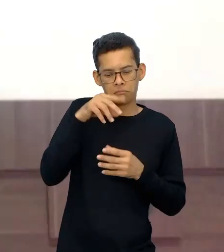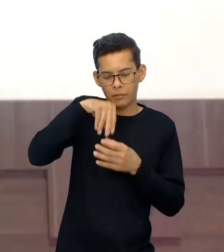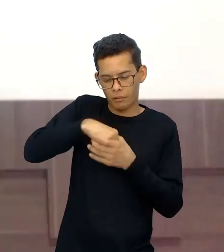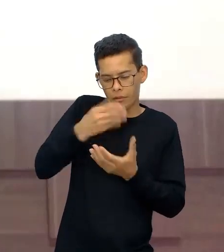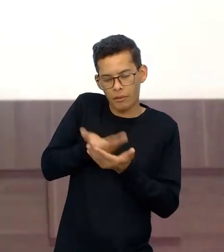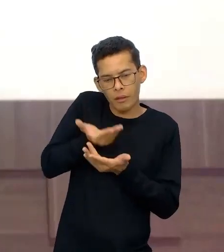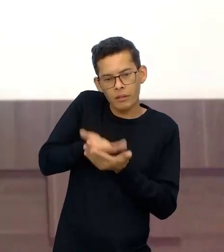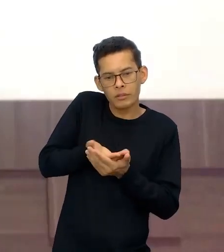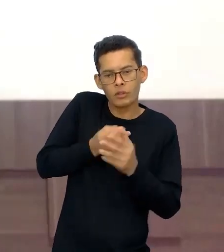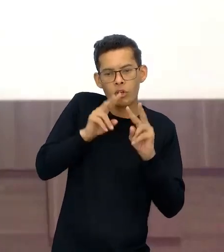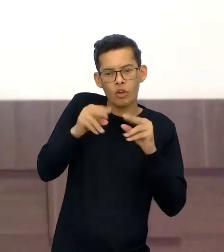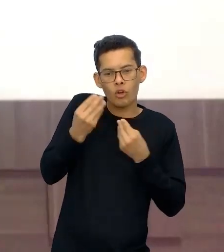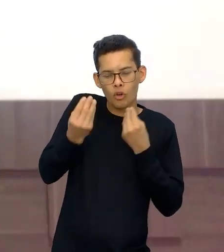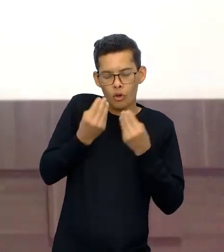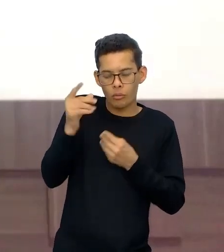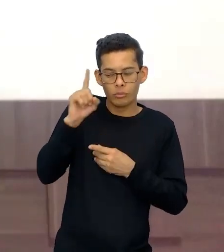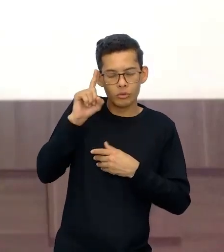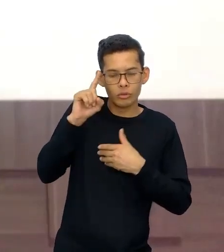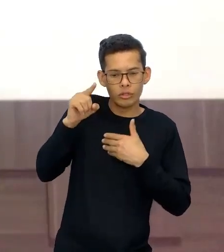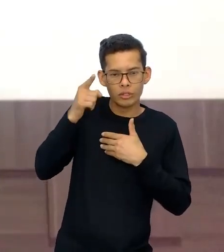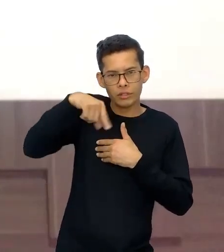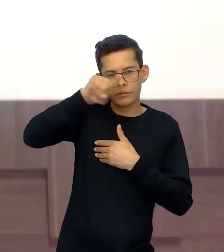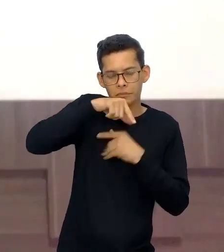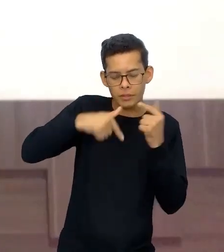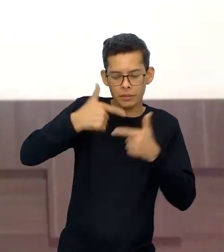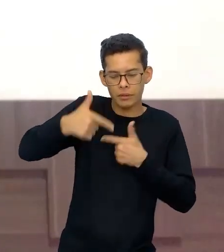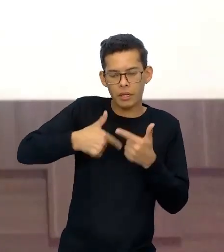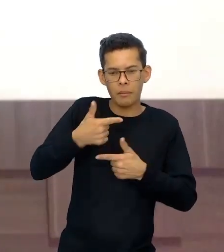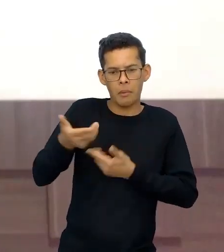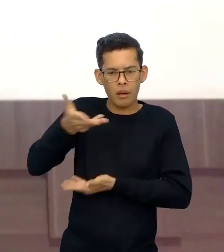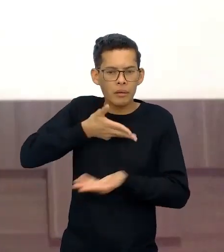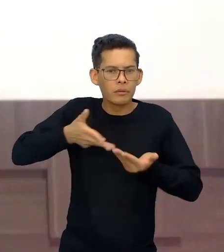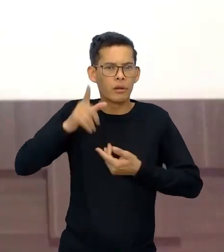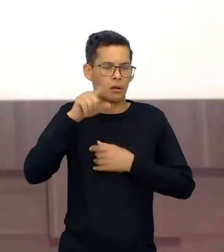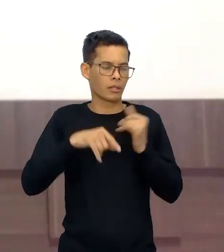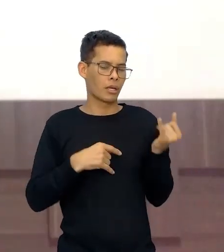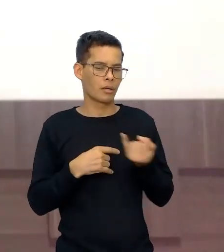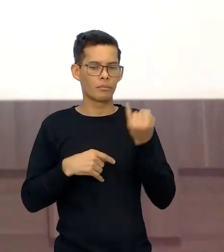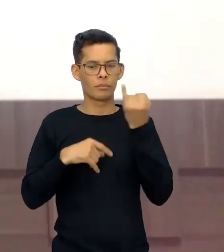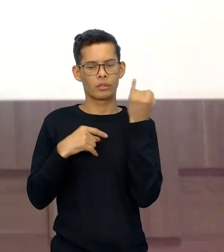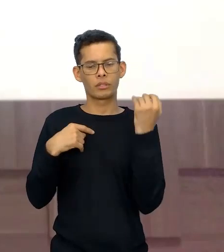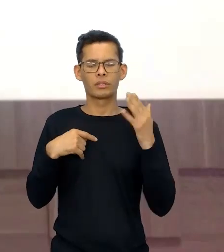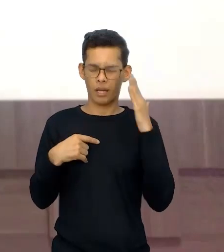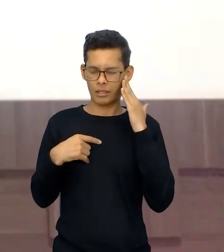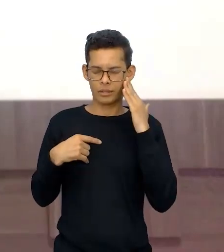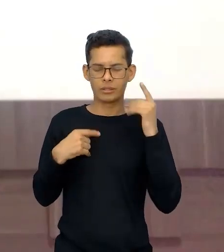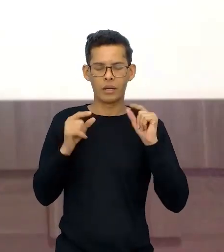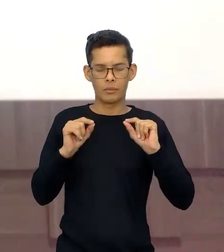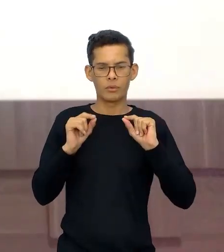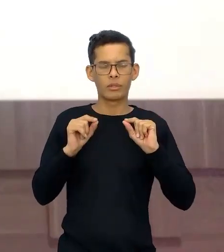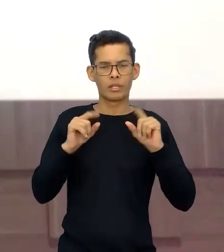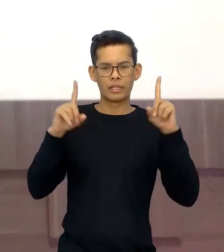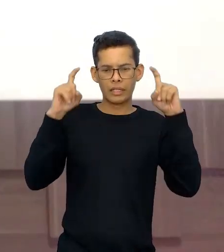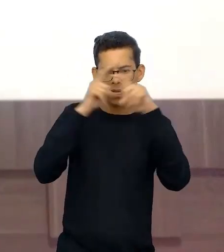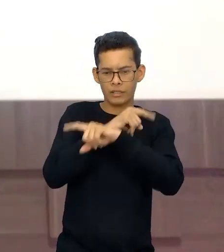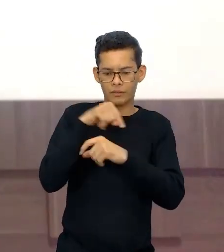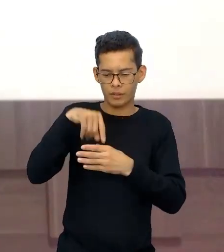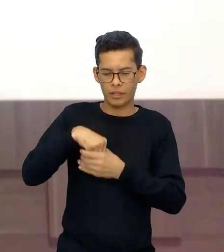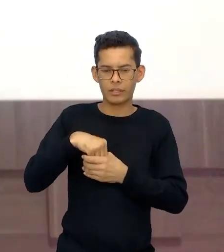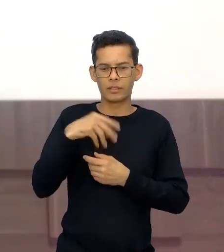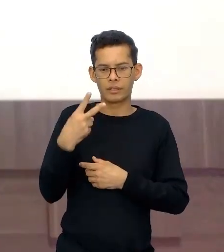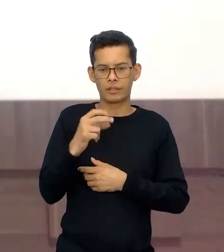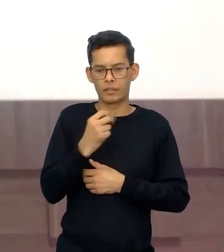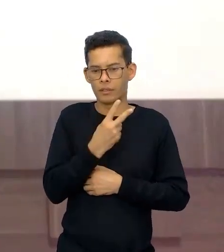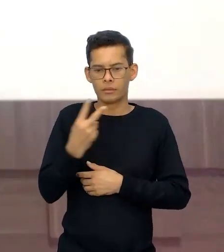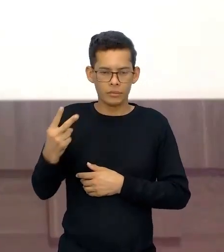né? O diálogo é muito importante, a troca é muito importante. Sabemos o quão difícil foi e está sendo esse ano, mas para